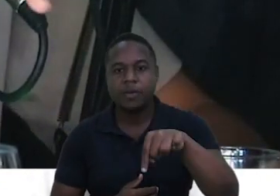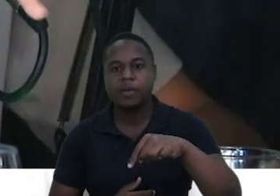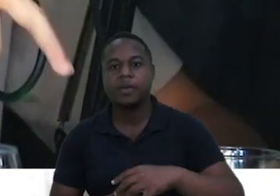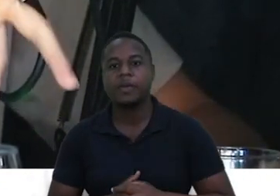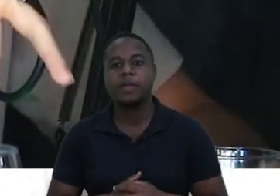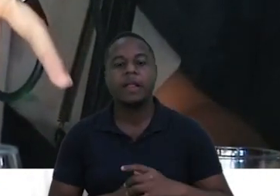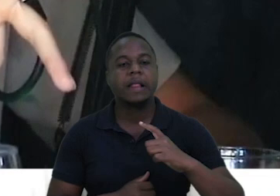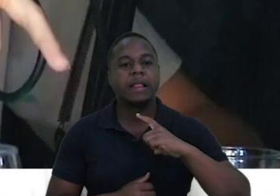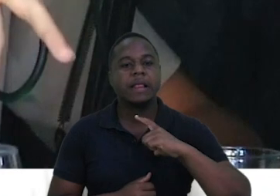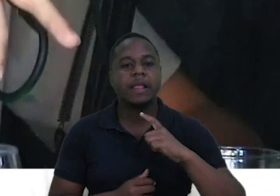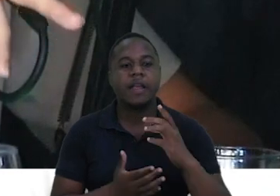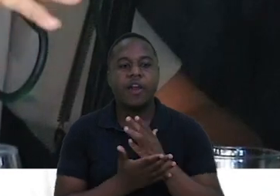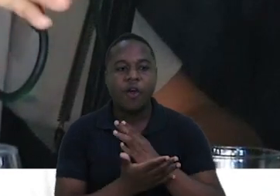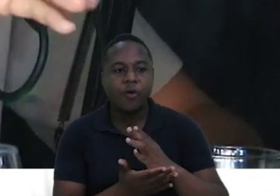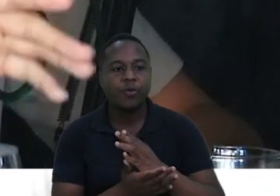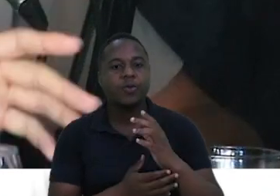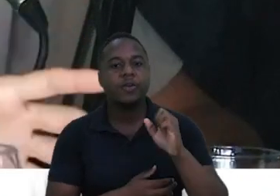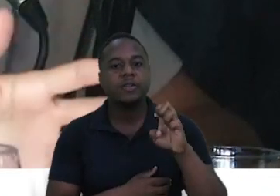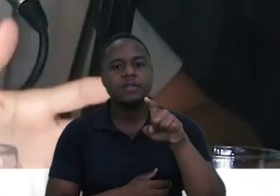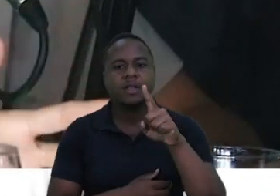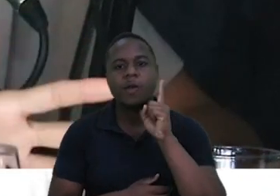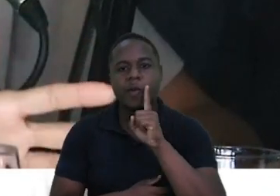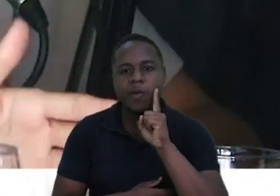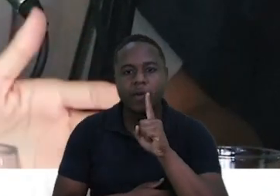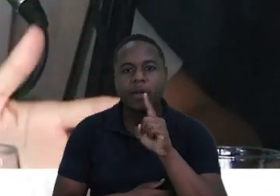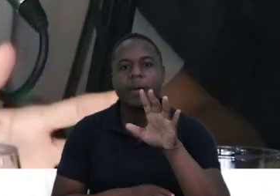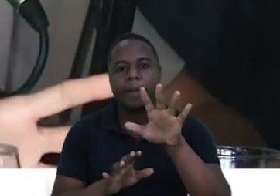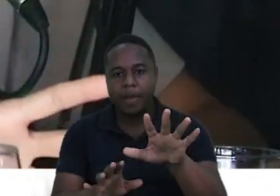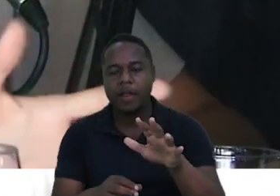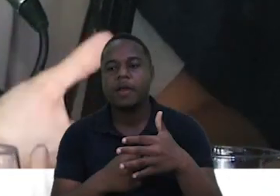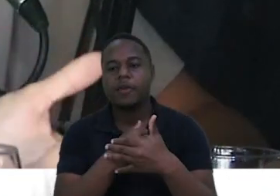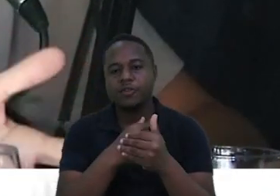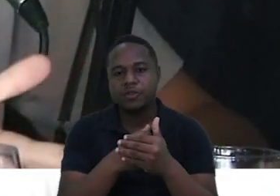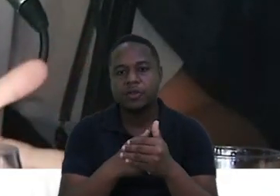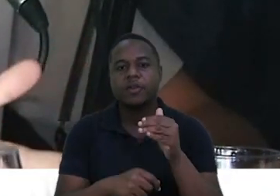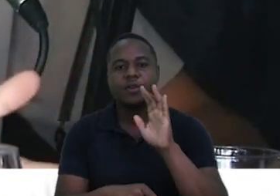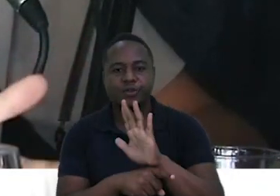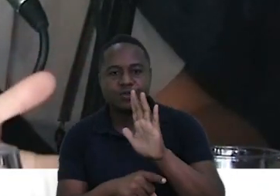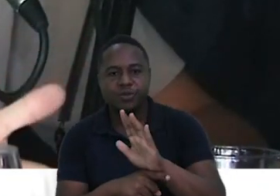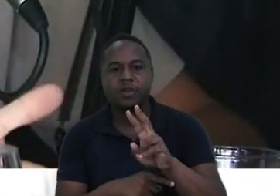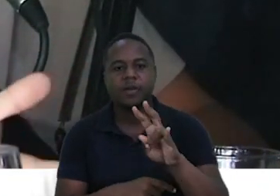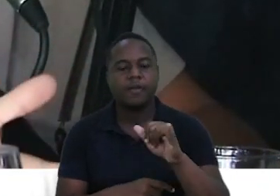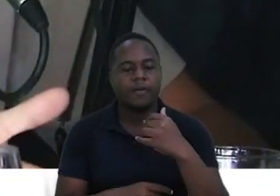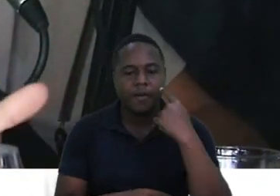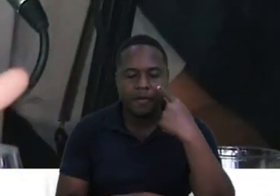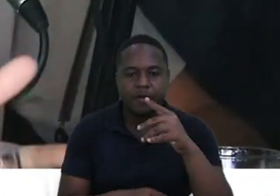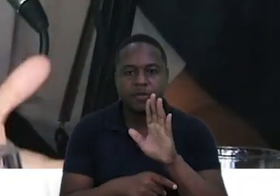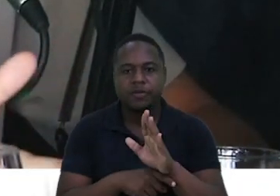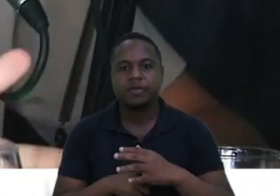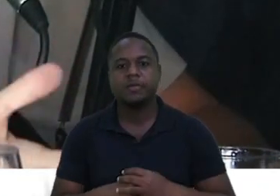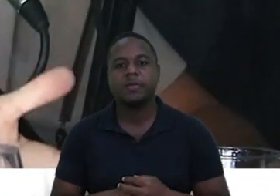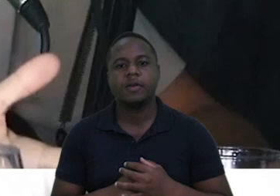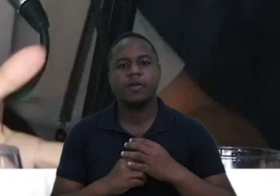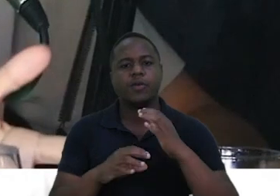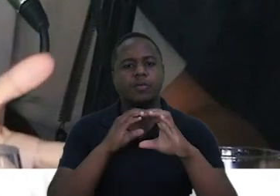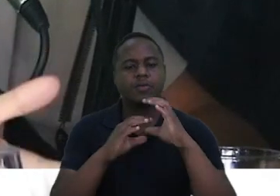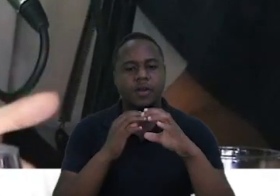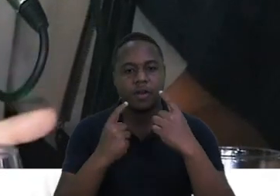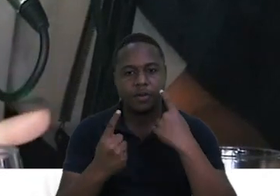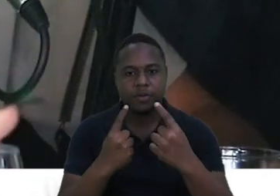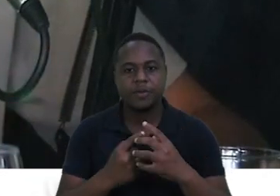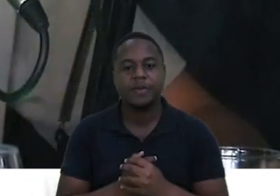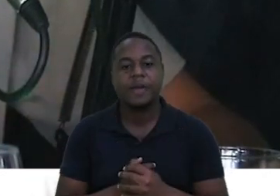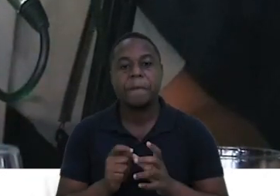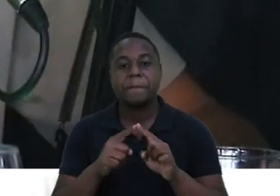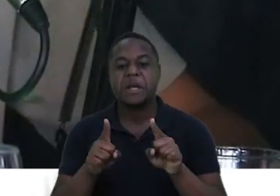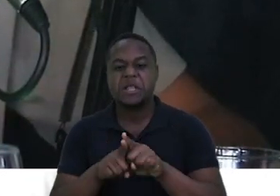esse acolhimento, esse cuidado. Ah, não, você não fala inglês? Mas espera, então deixa eu tentar te ajudar de alguma forma, a gente conseguir se comunicar. E